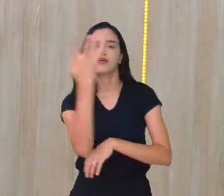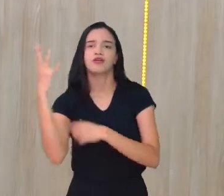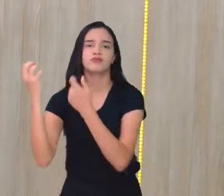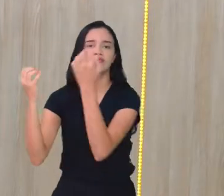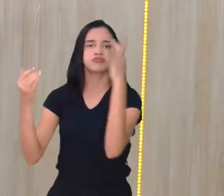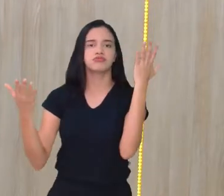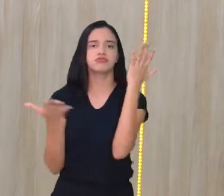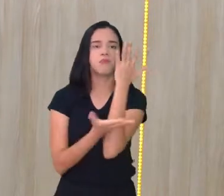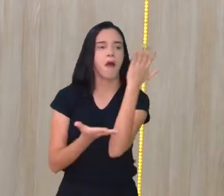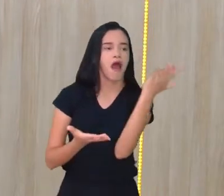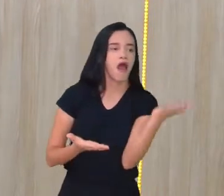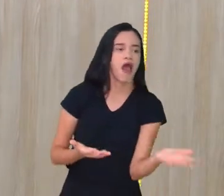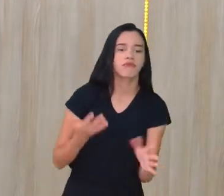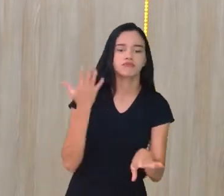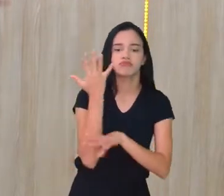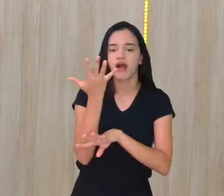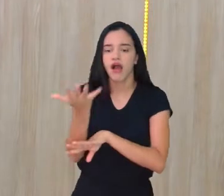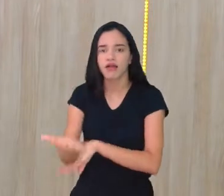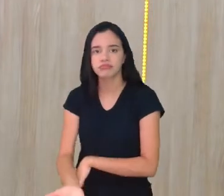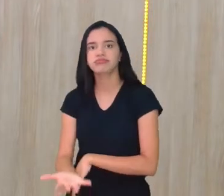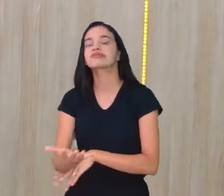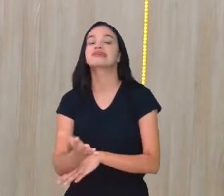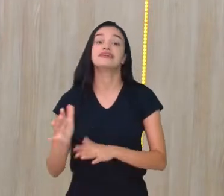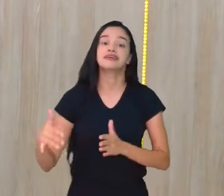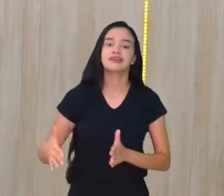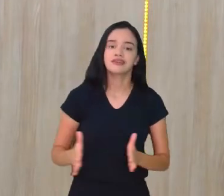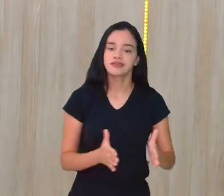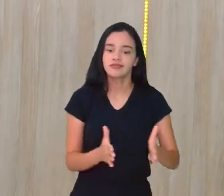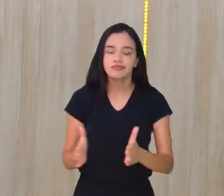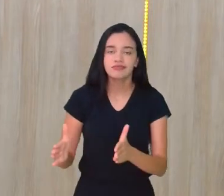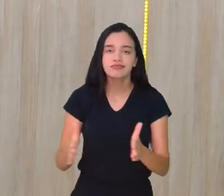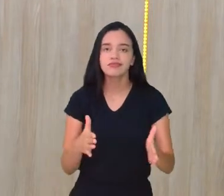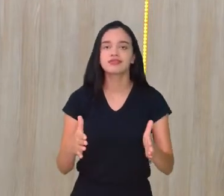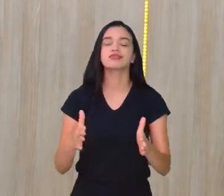de edifícios, estradas asfaltadas,